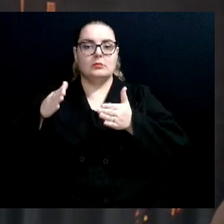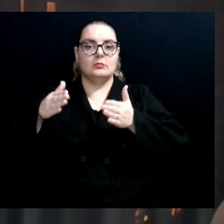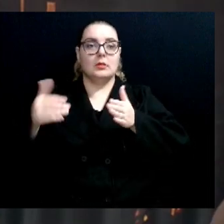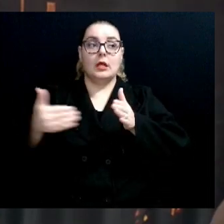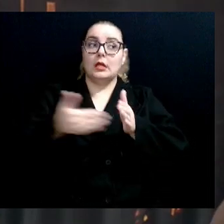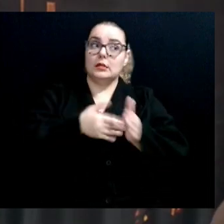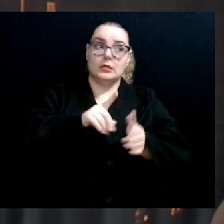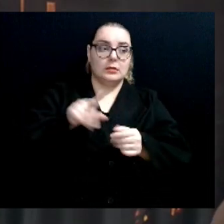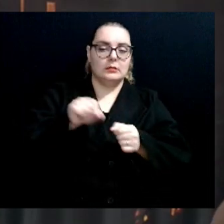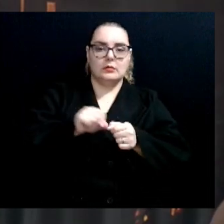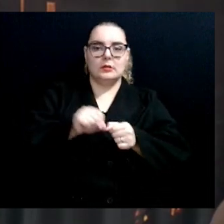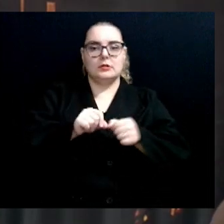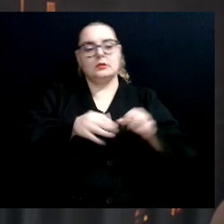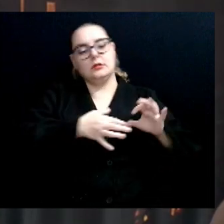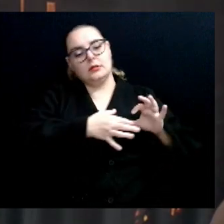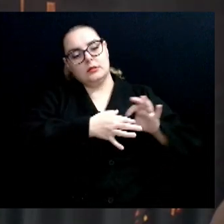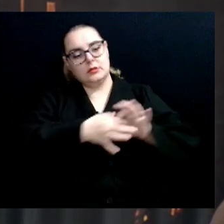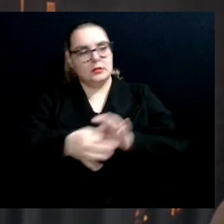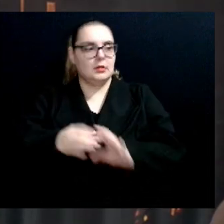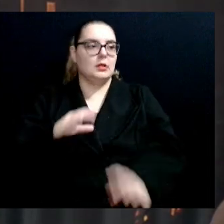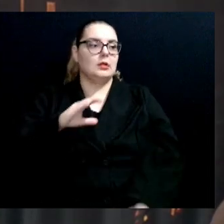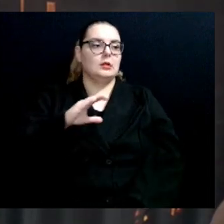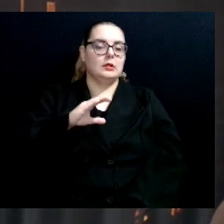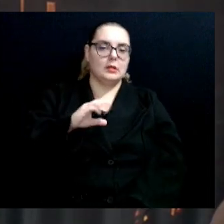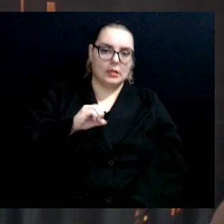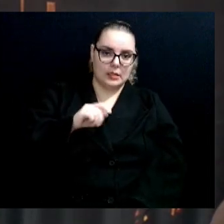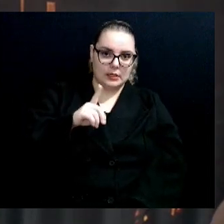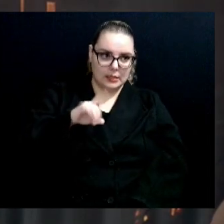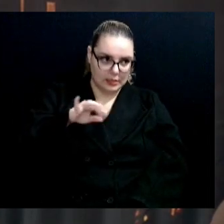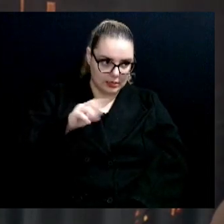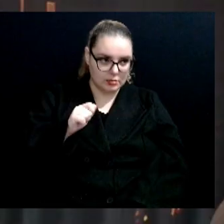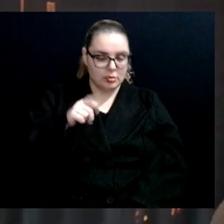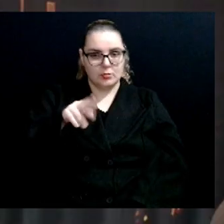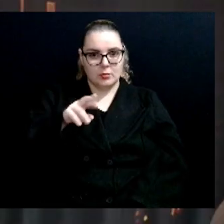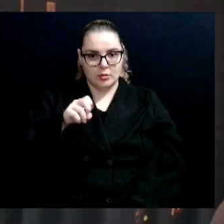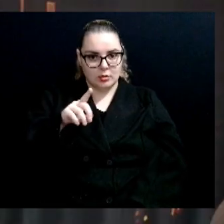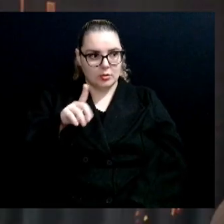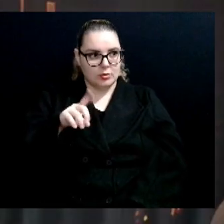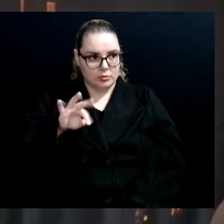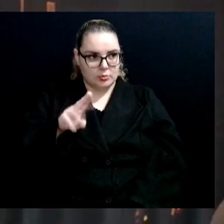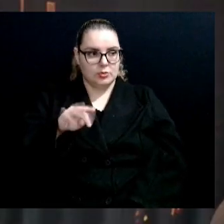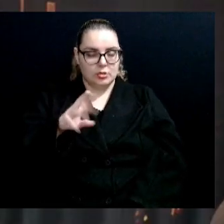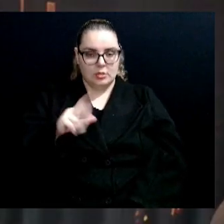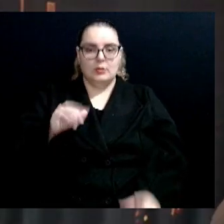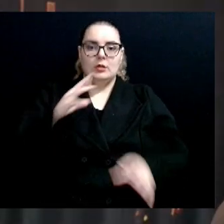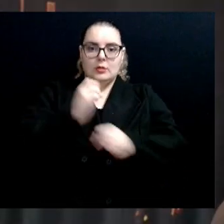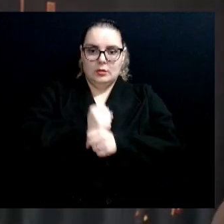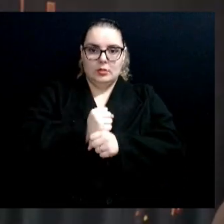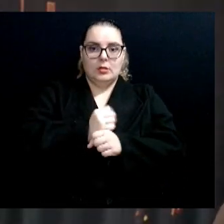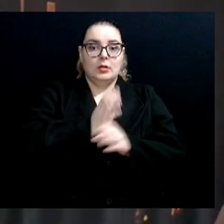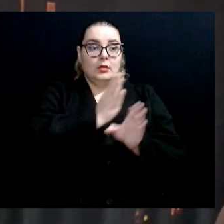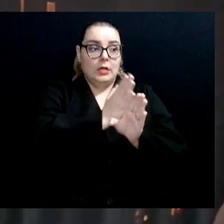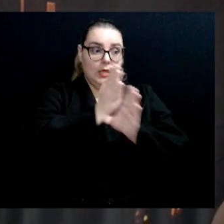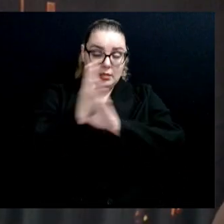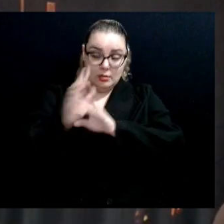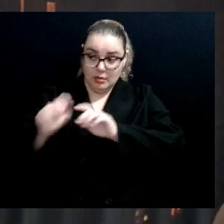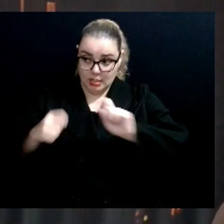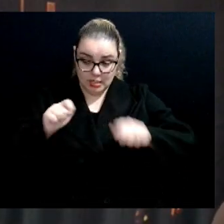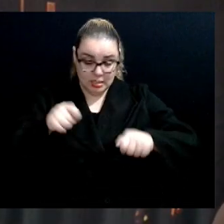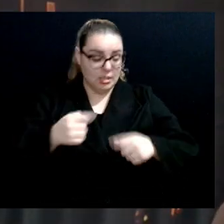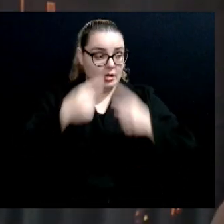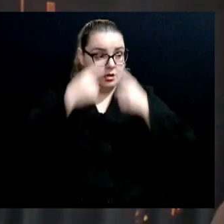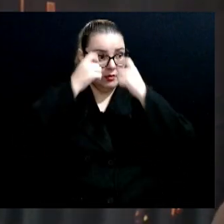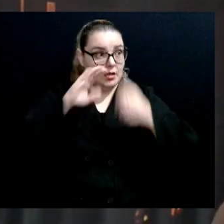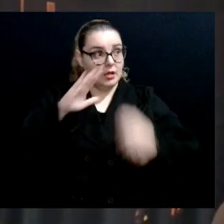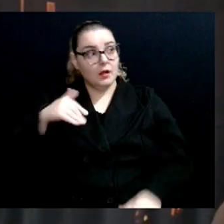cadeia produtiva como um todo, né? E a gente vai começar a identificar sinais de violência quando a gente vê